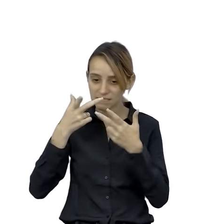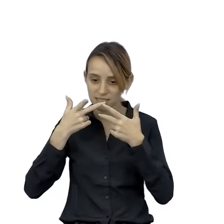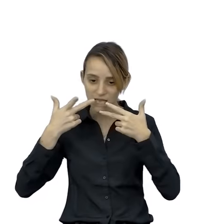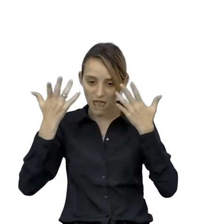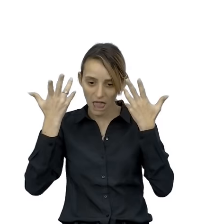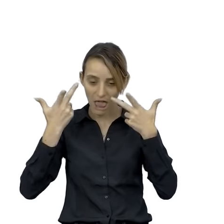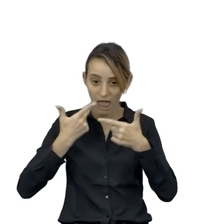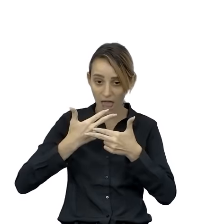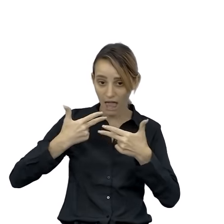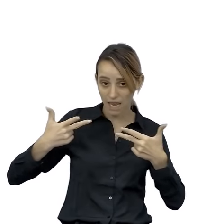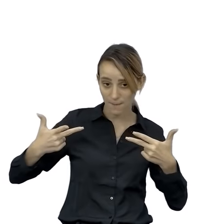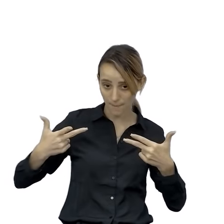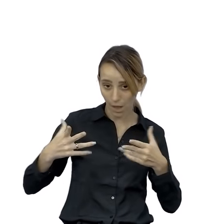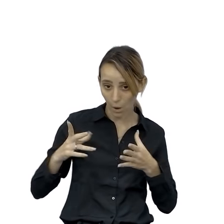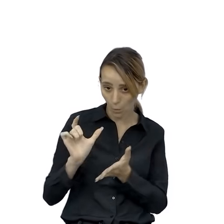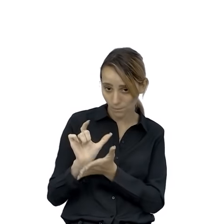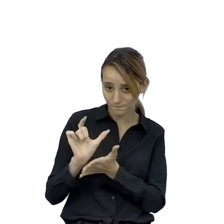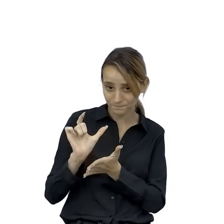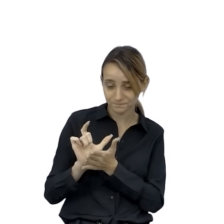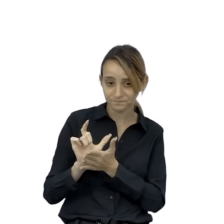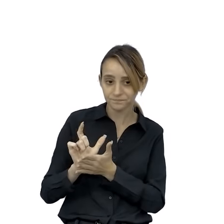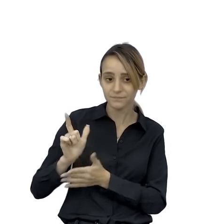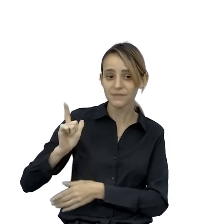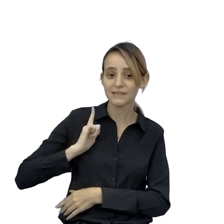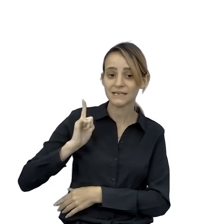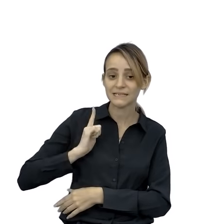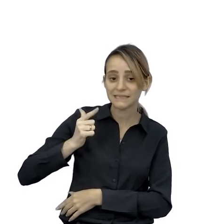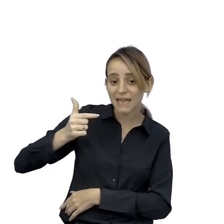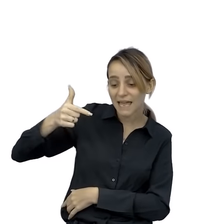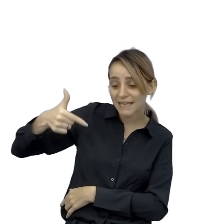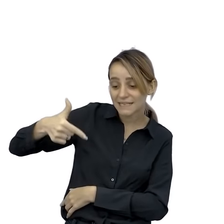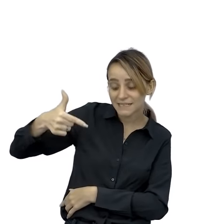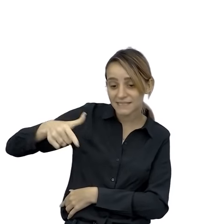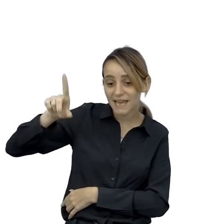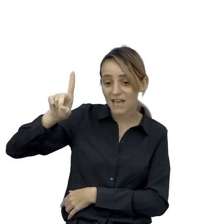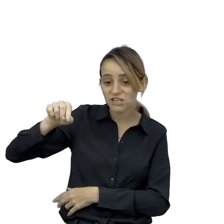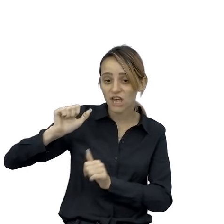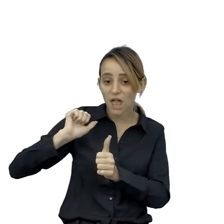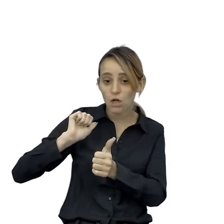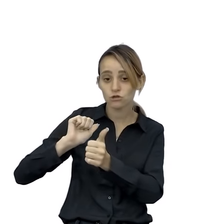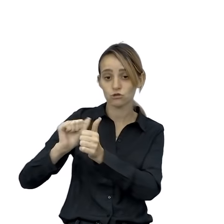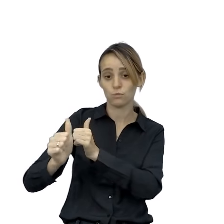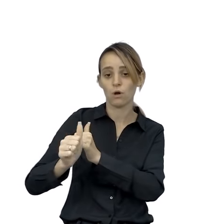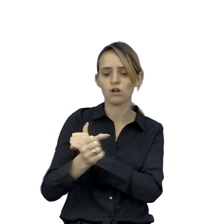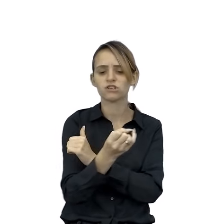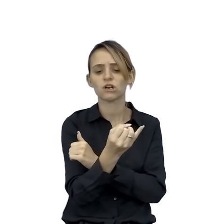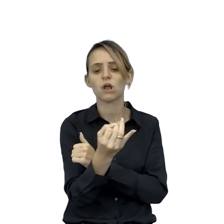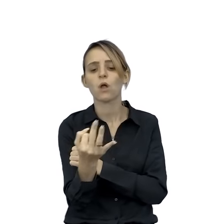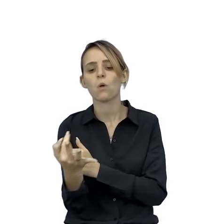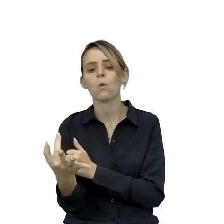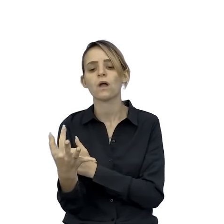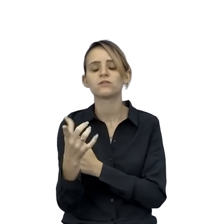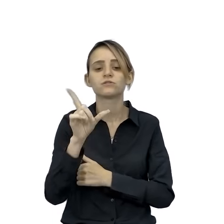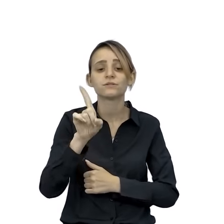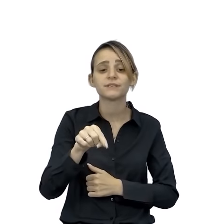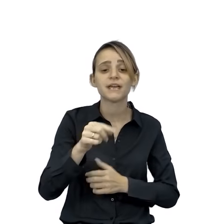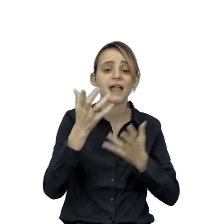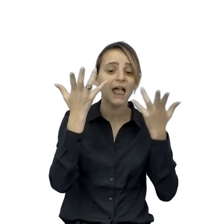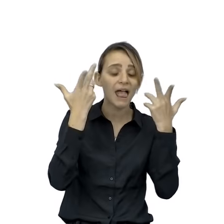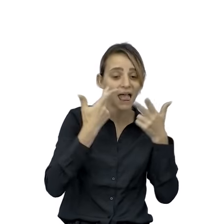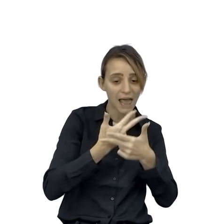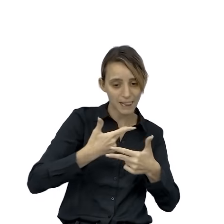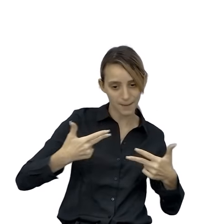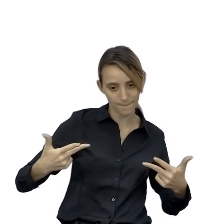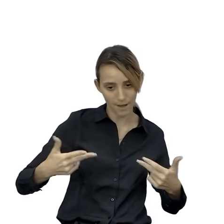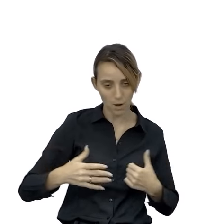Se 7 dessas miniaturas são de esportistas, quantas são as de animais? Então,